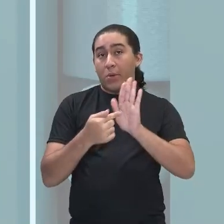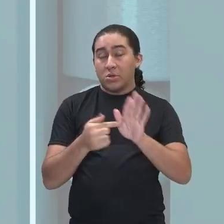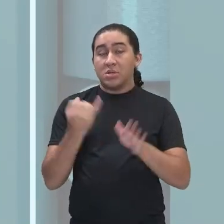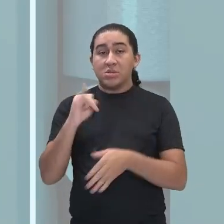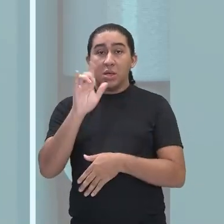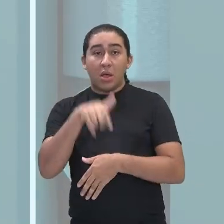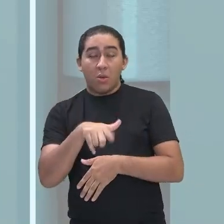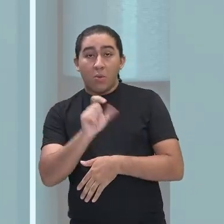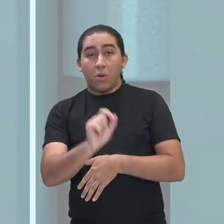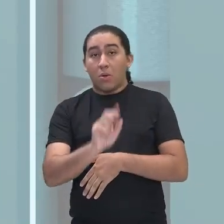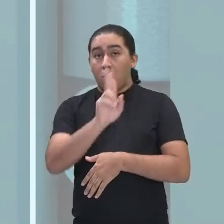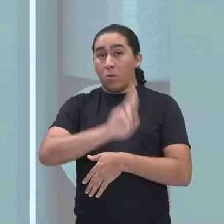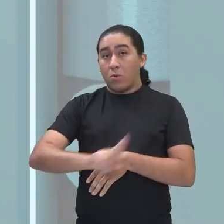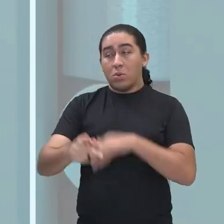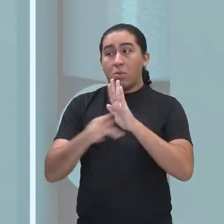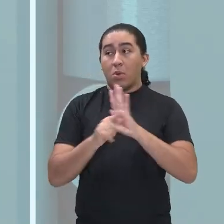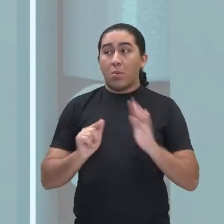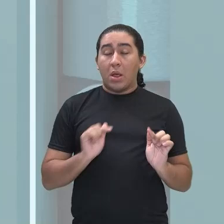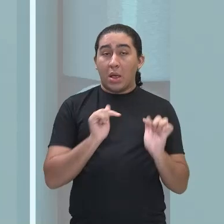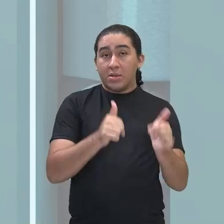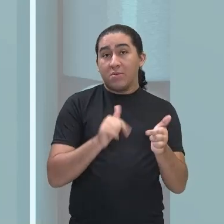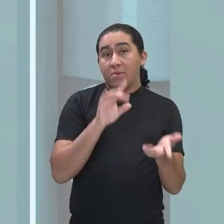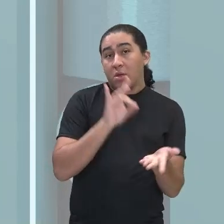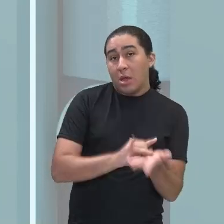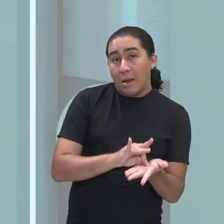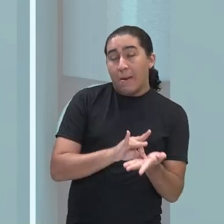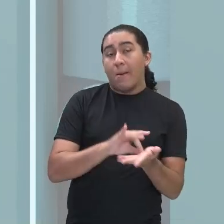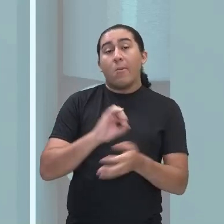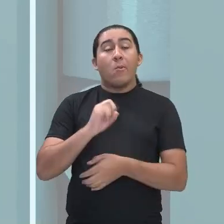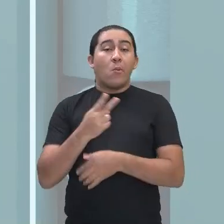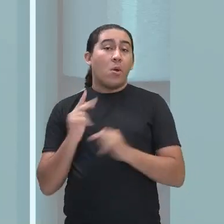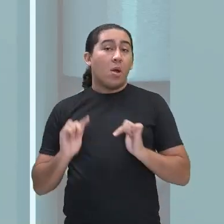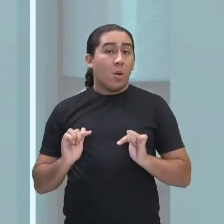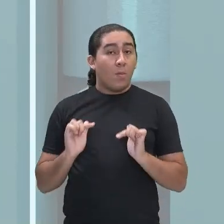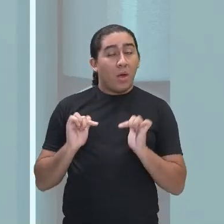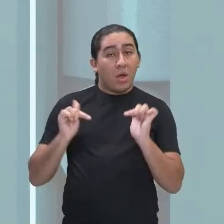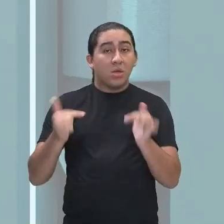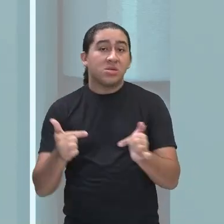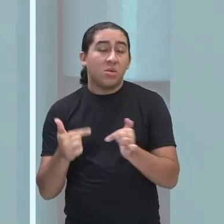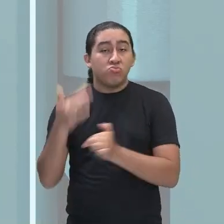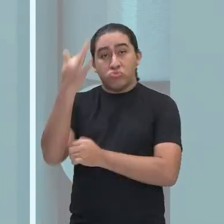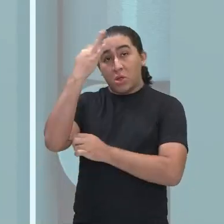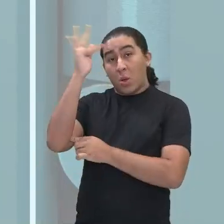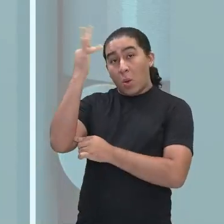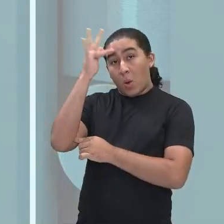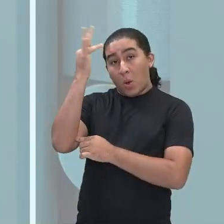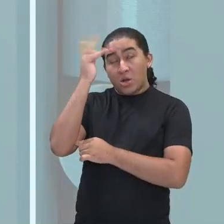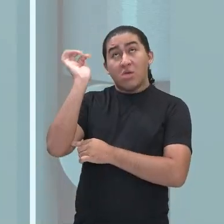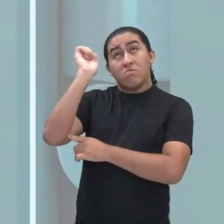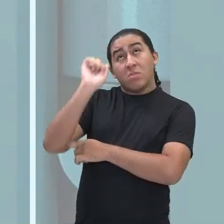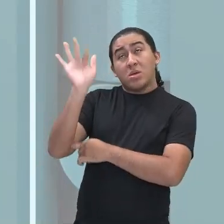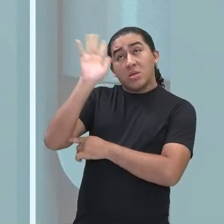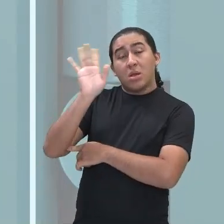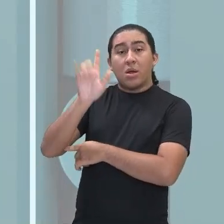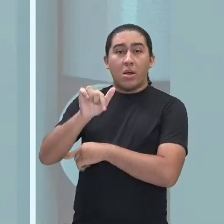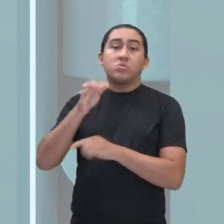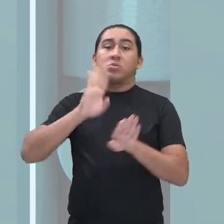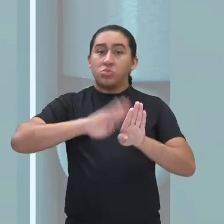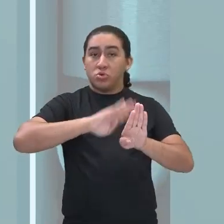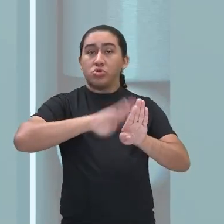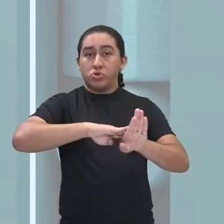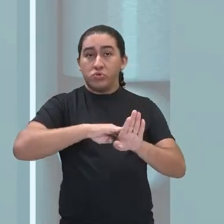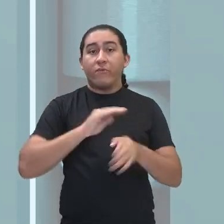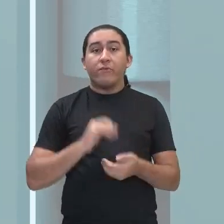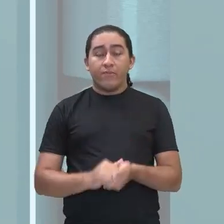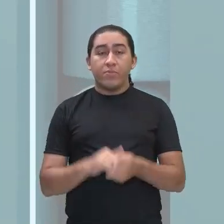é através de ações concretas, se é através de hipóteses, que é o caso do subjuntivo,